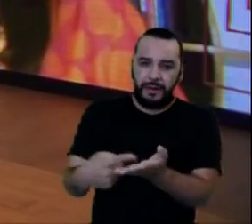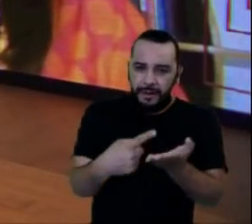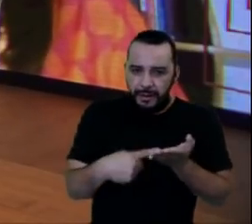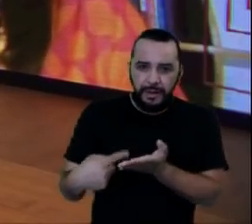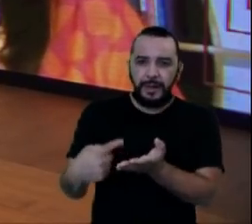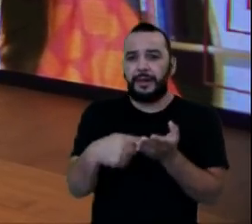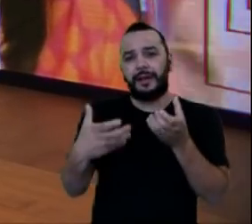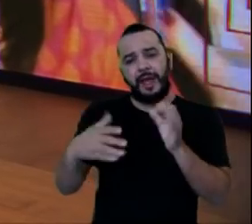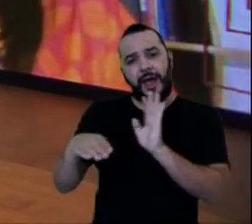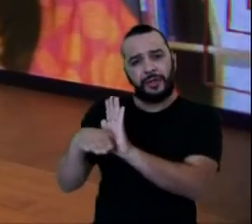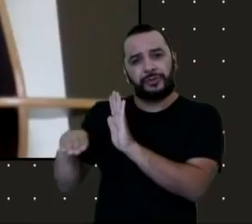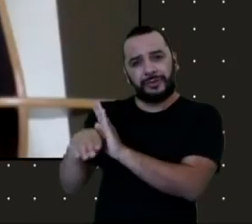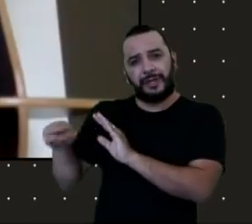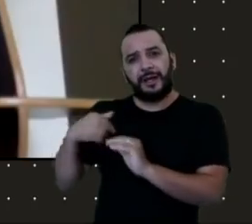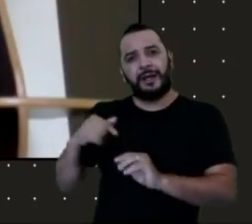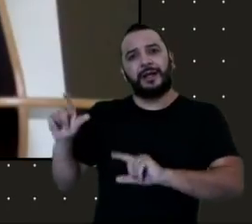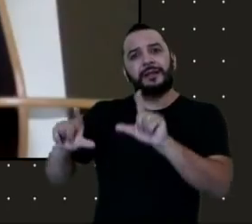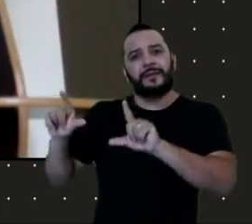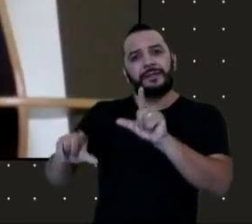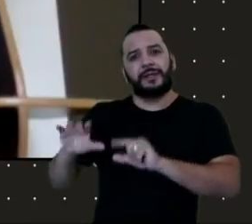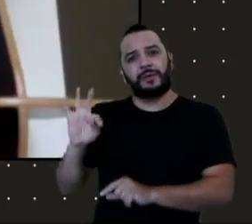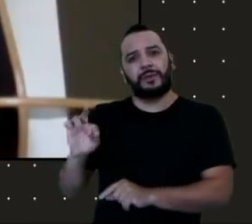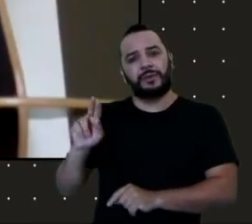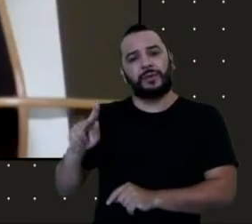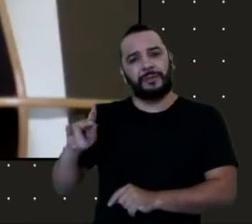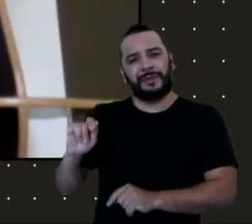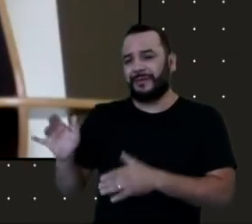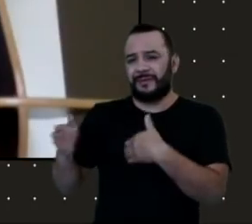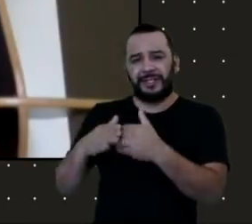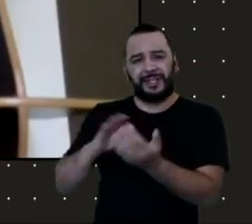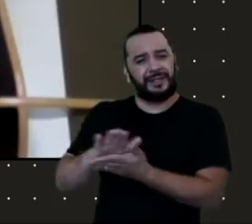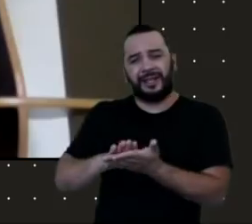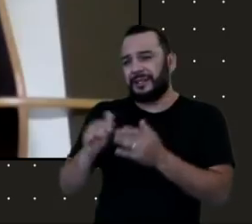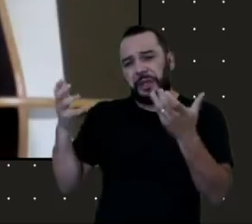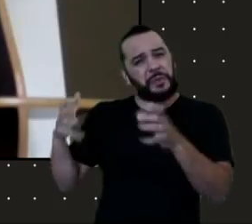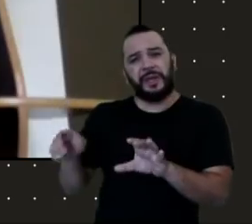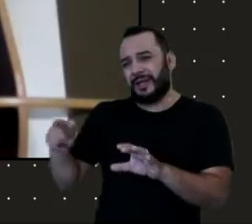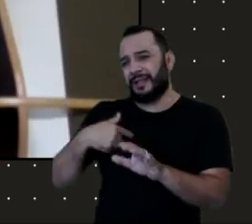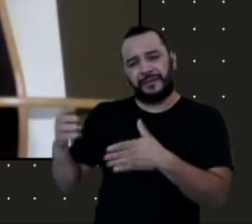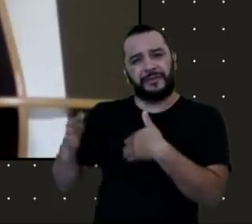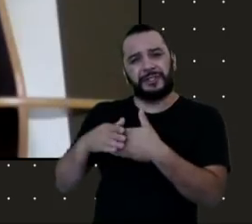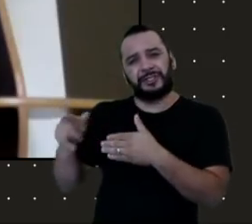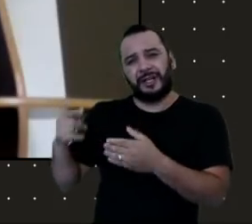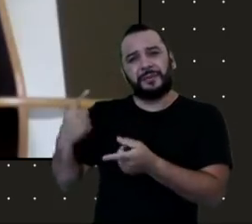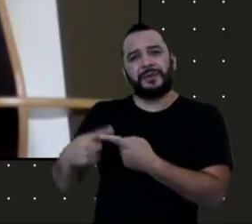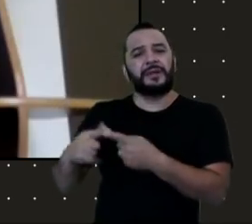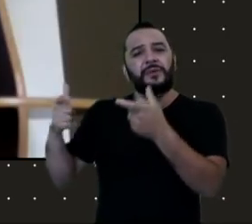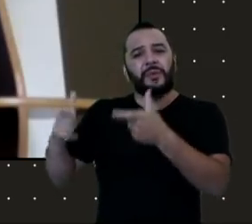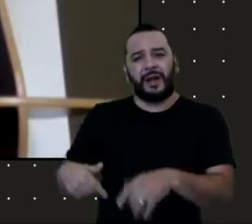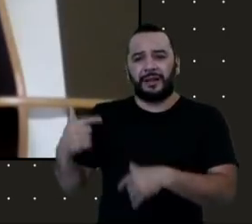Então a gente, no finalzinho, por exemplo, já que a televisão terminou antes da novela terminar,